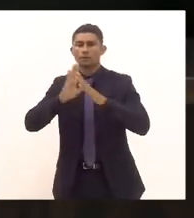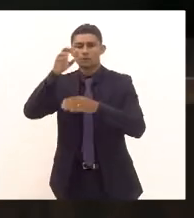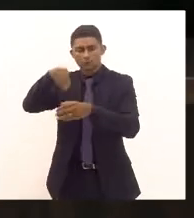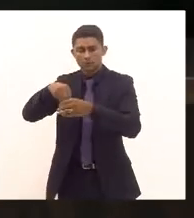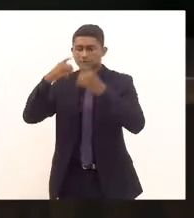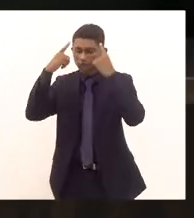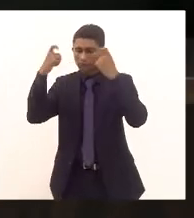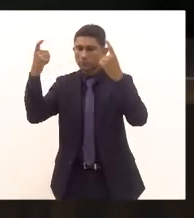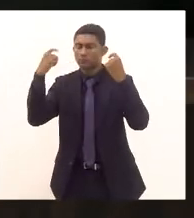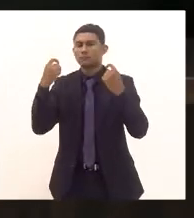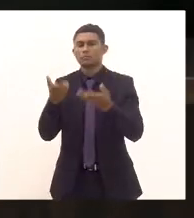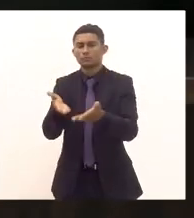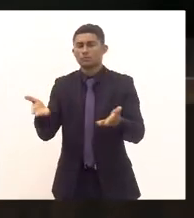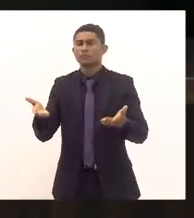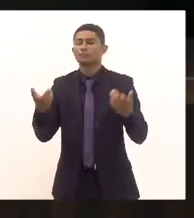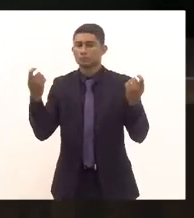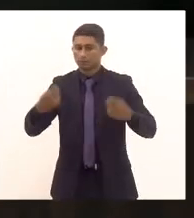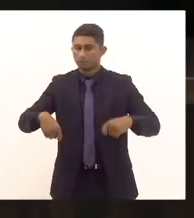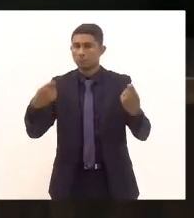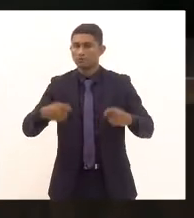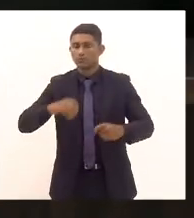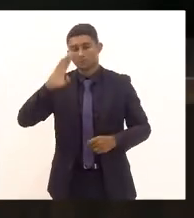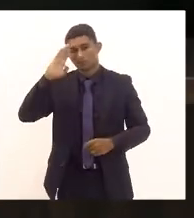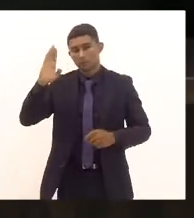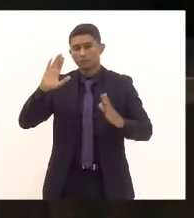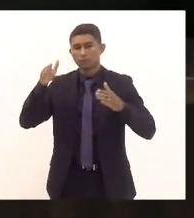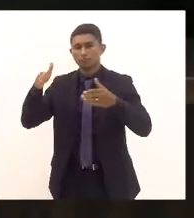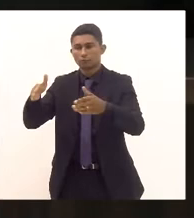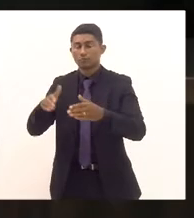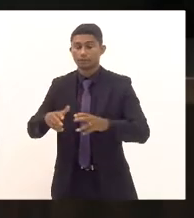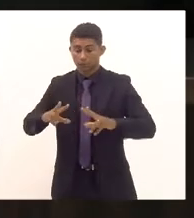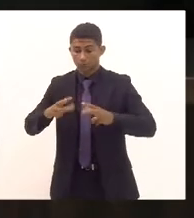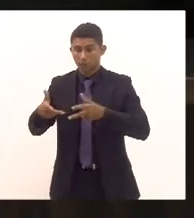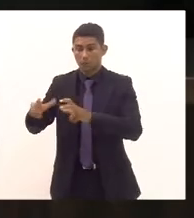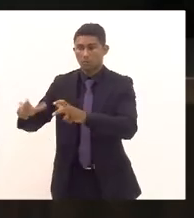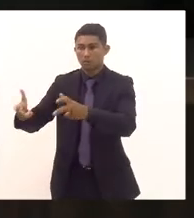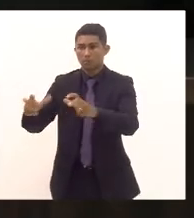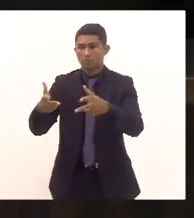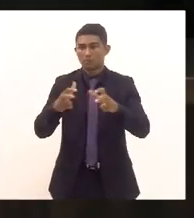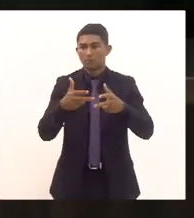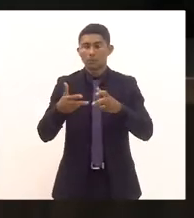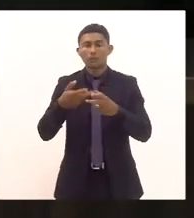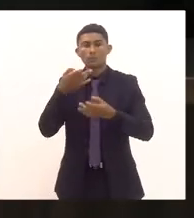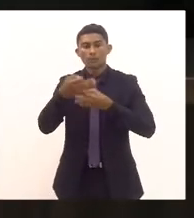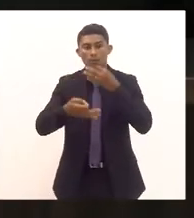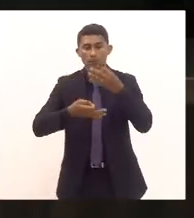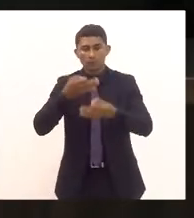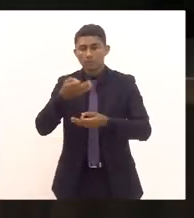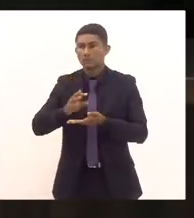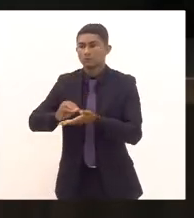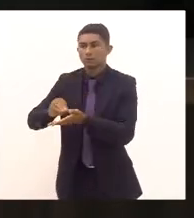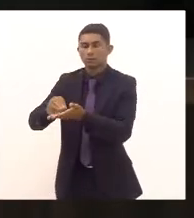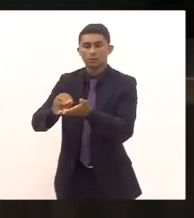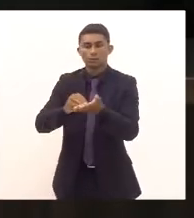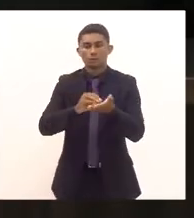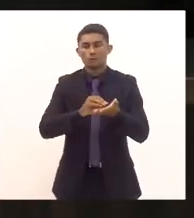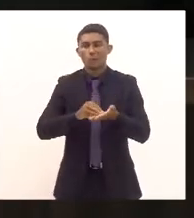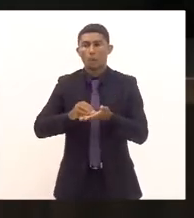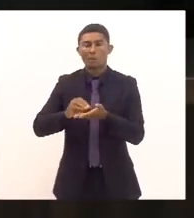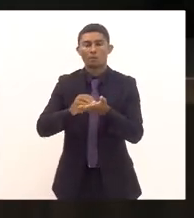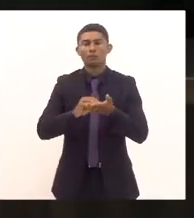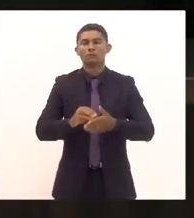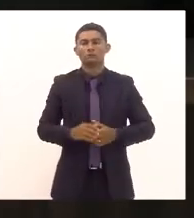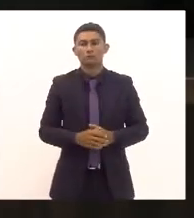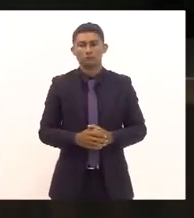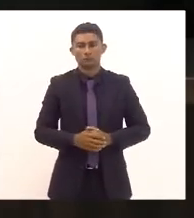Penedo e pareceres das comissões quais são os tipos de defesa direito da mulher Segurança Pública Sul de polícia de trabalho legislação social e Seguridade Social de economia